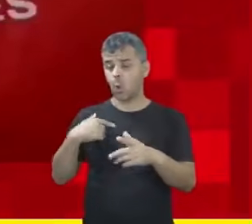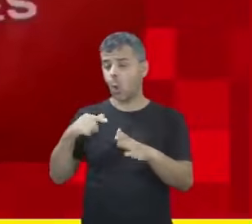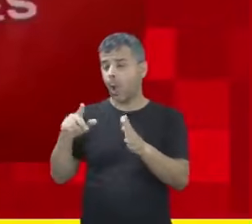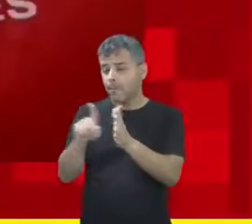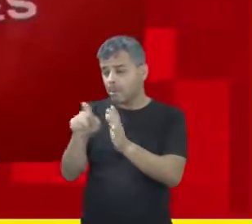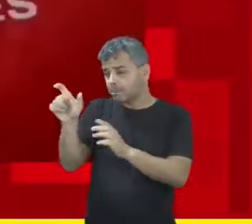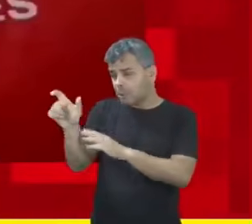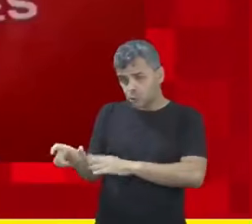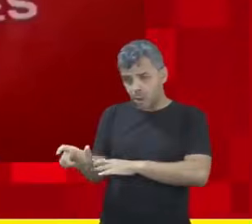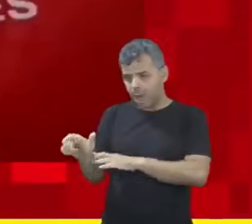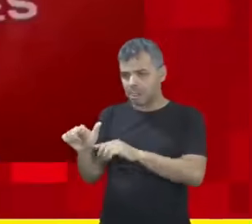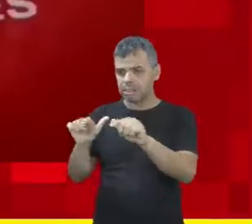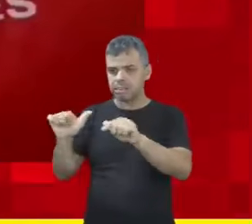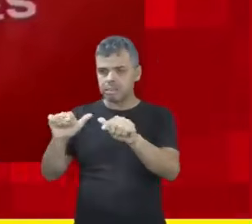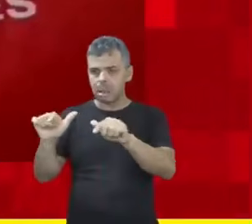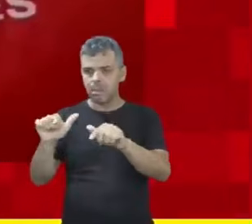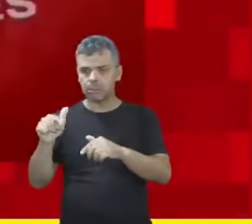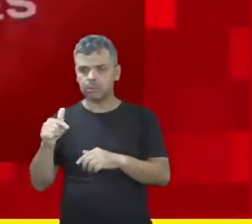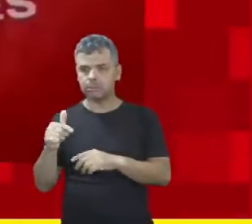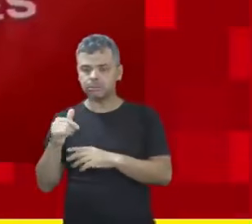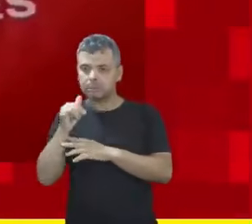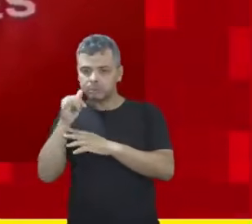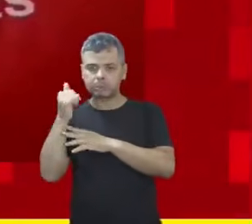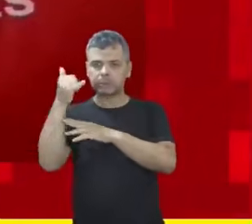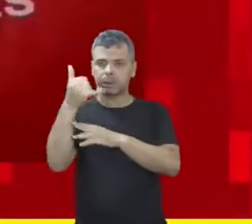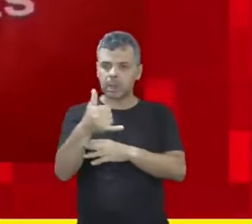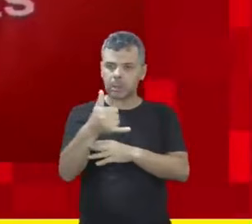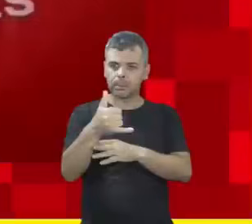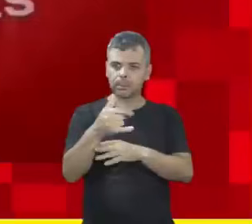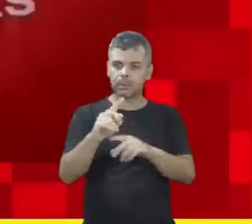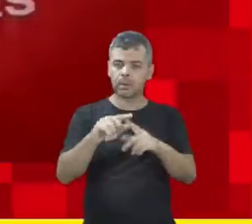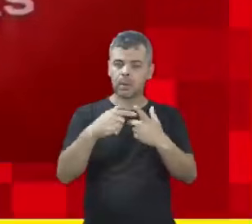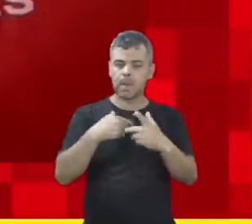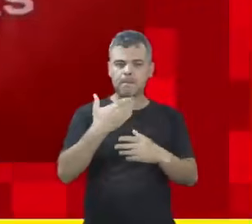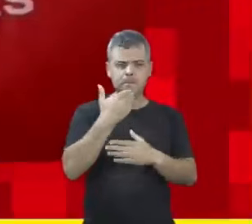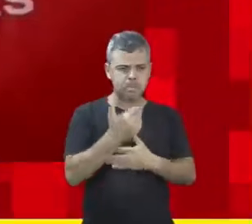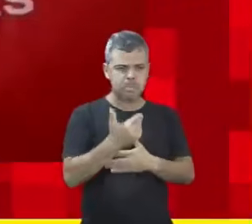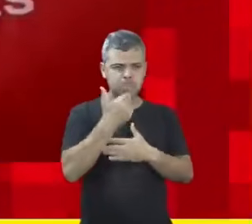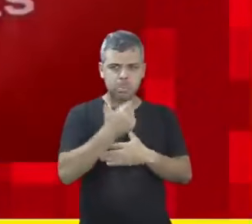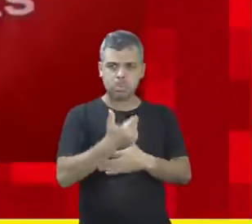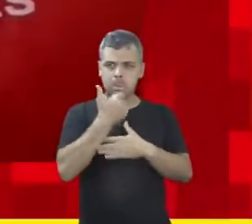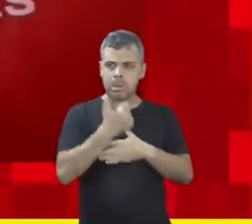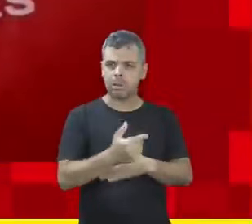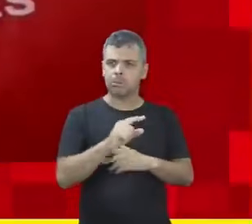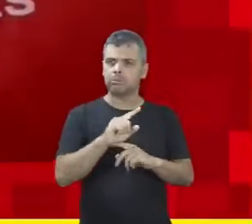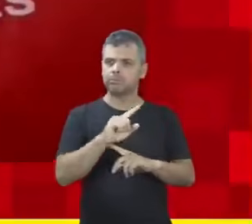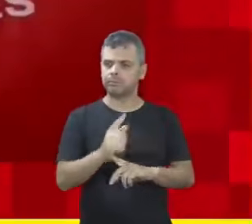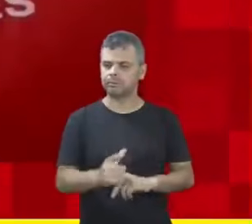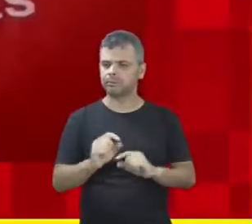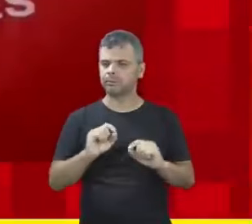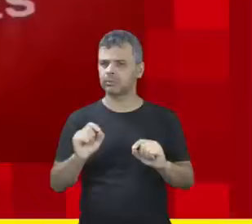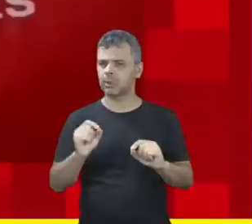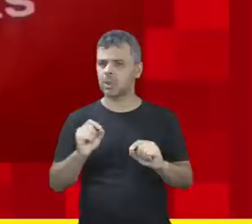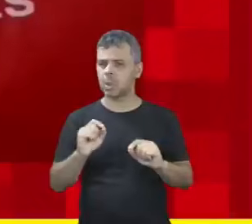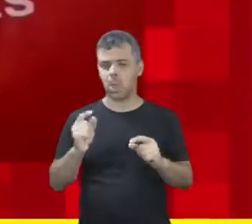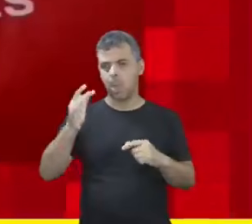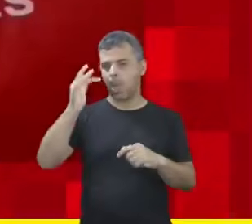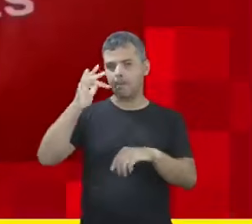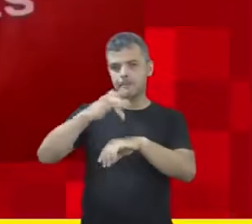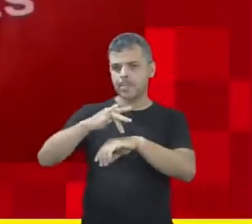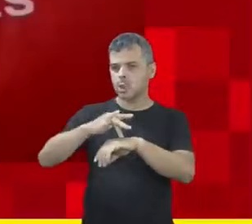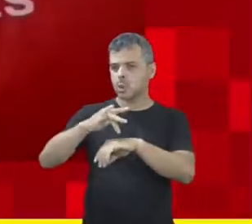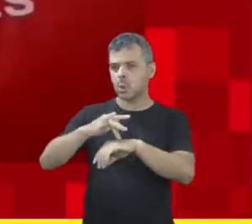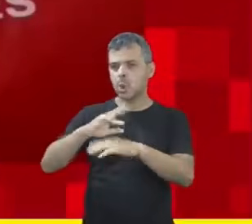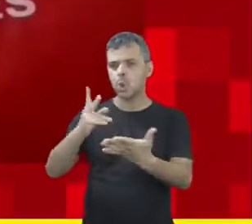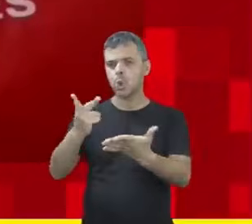trabalhador, né, ele deixa o seu posto de trabalho para reivindicar os absurdos que acontecem, a